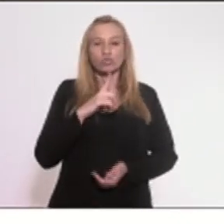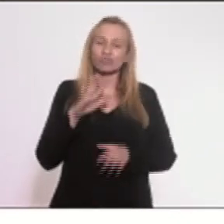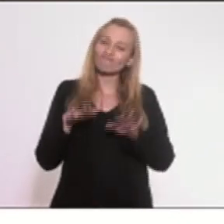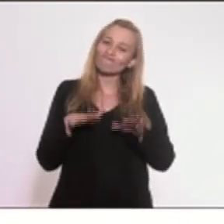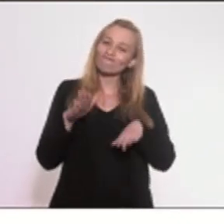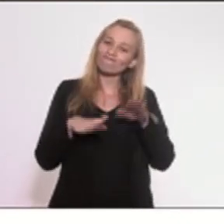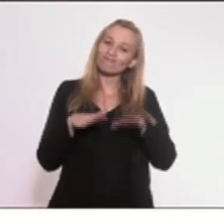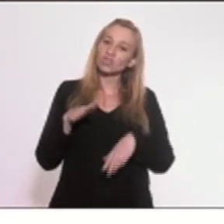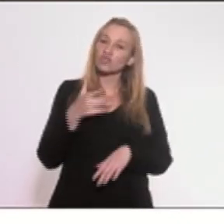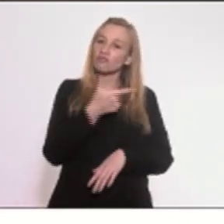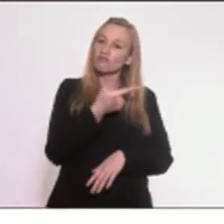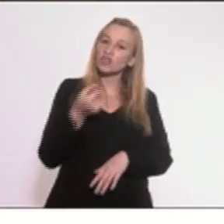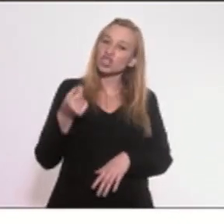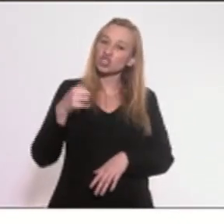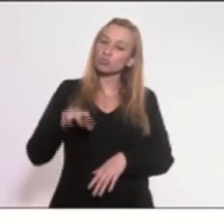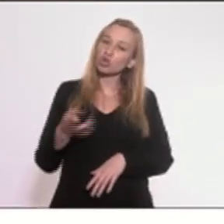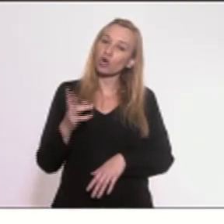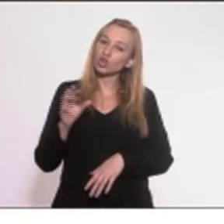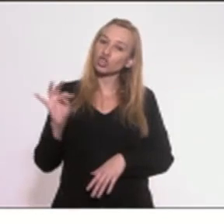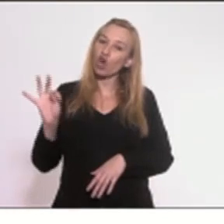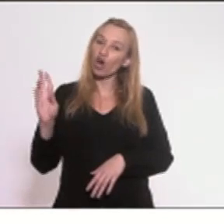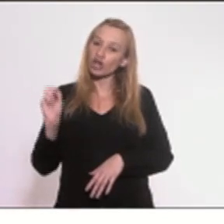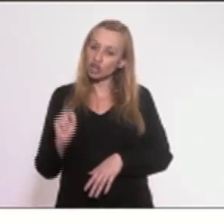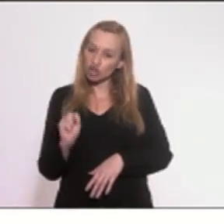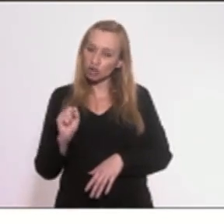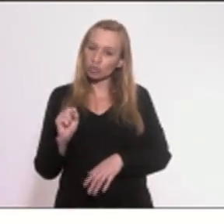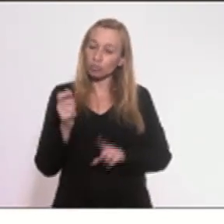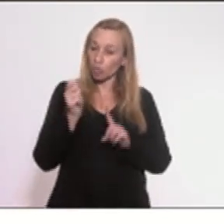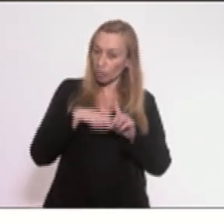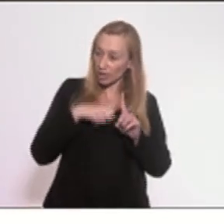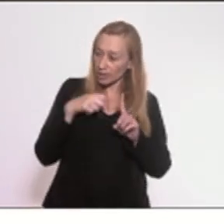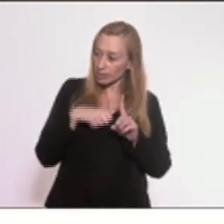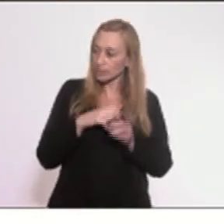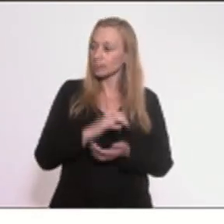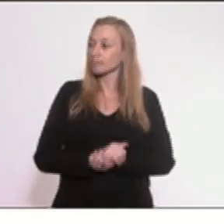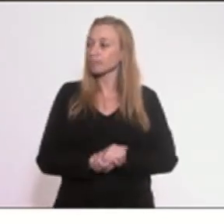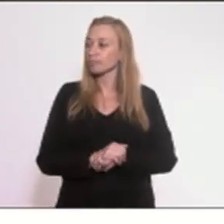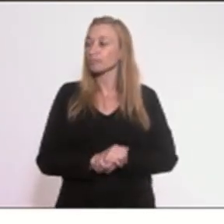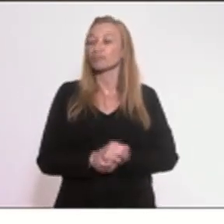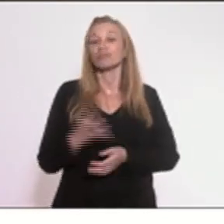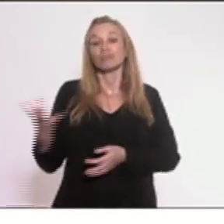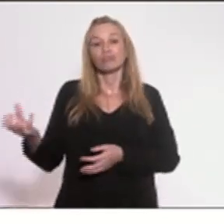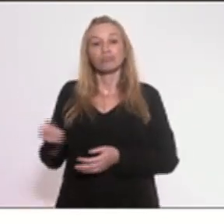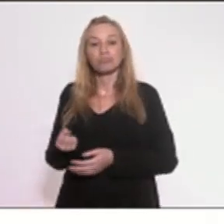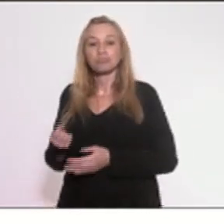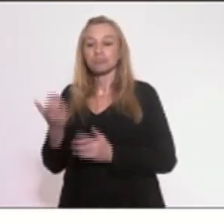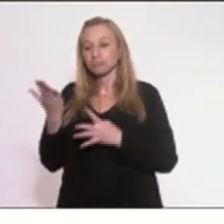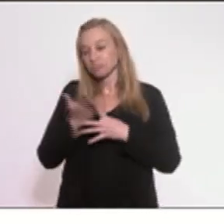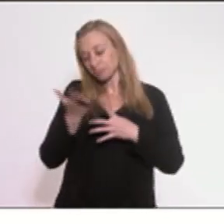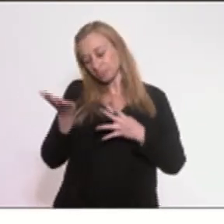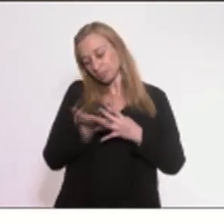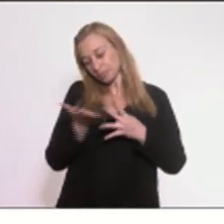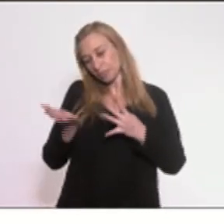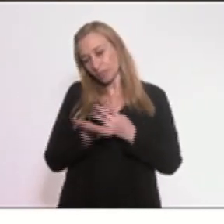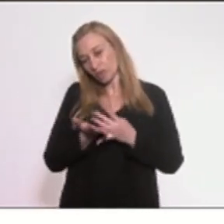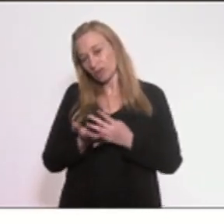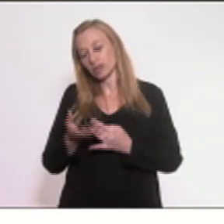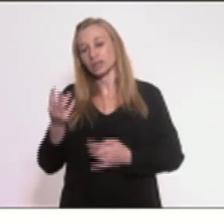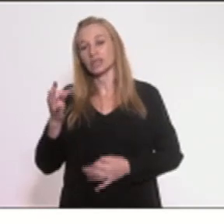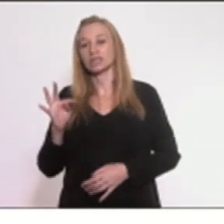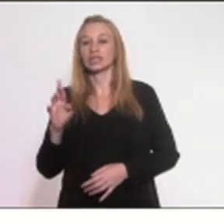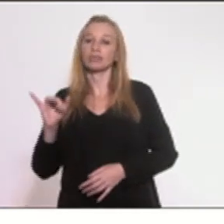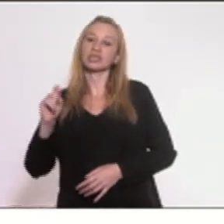de 20 milhões de royalties por mês, se a gente considerar o recebimento das parcelas trimestrais do